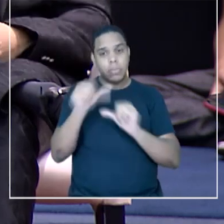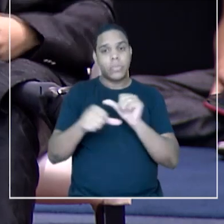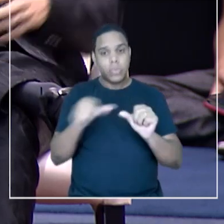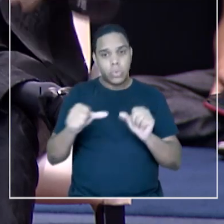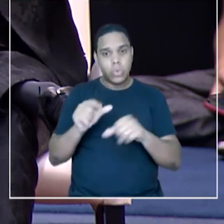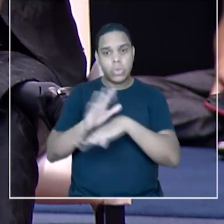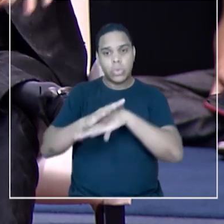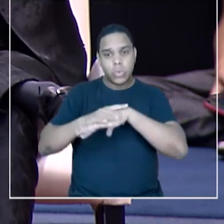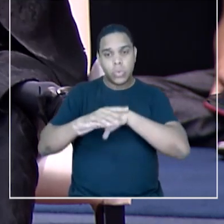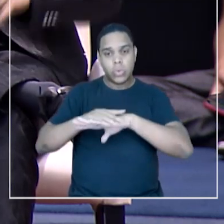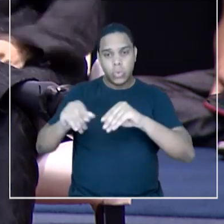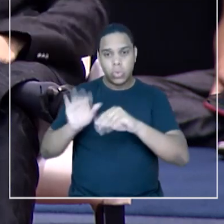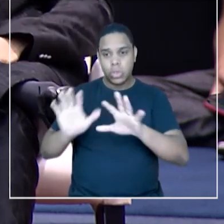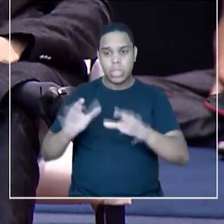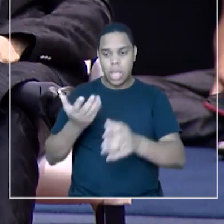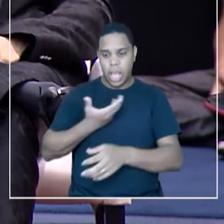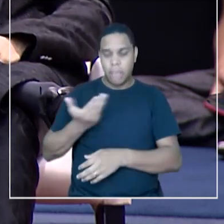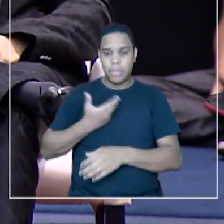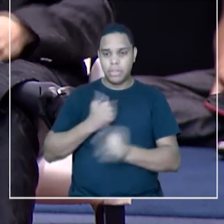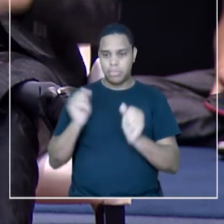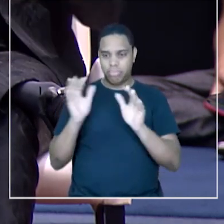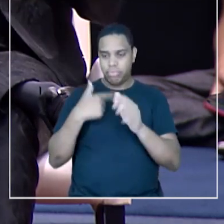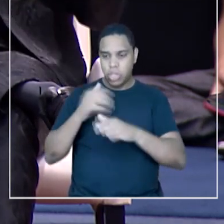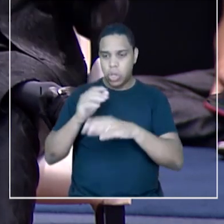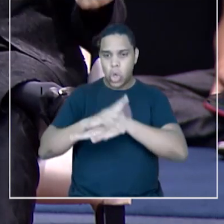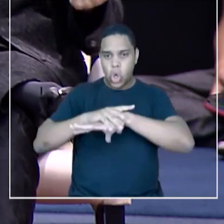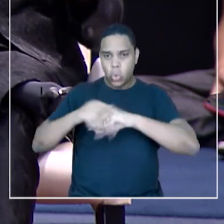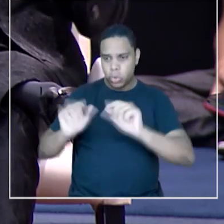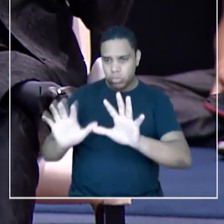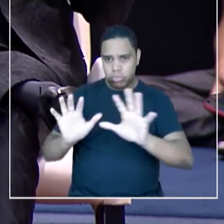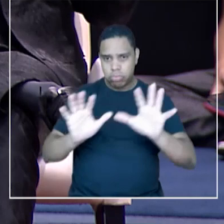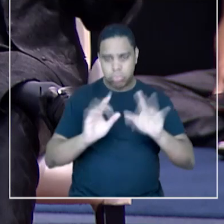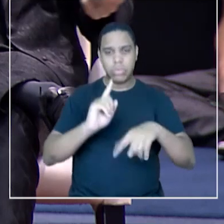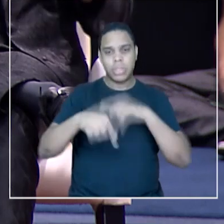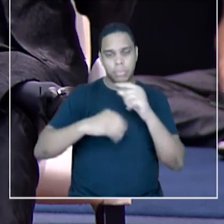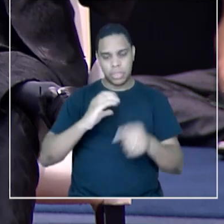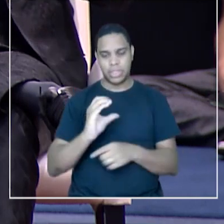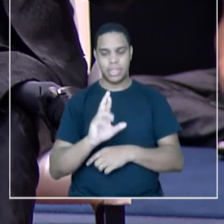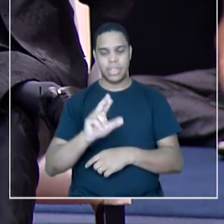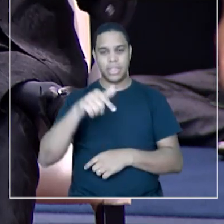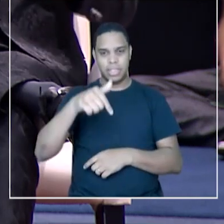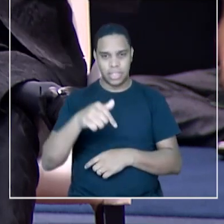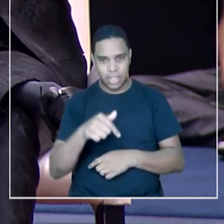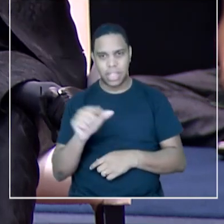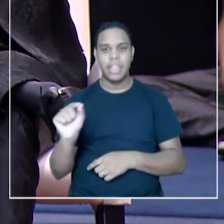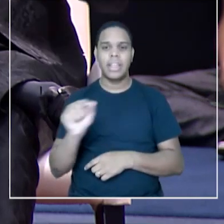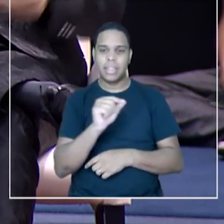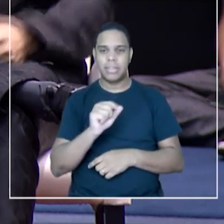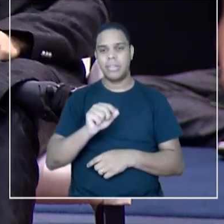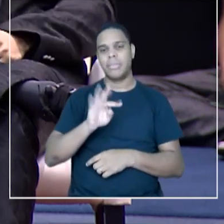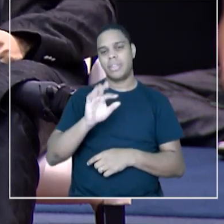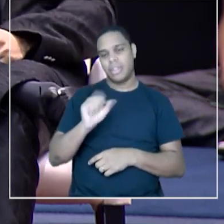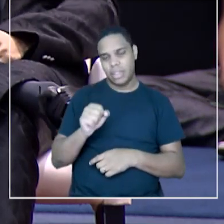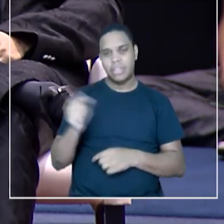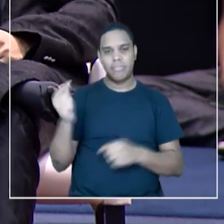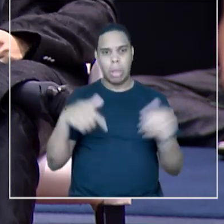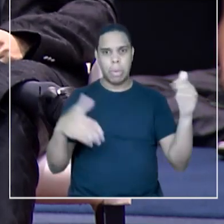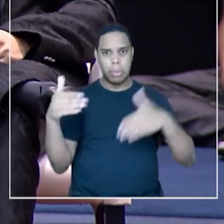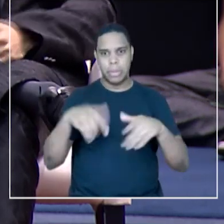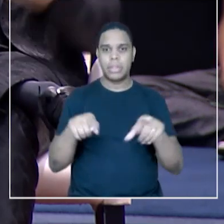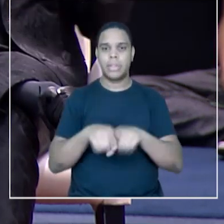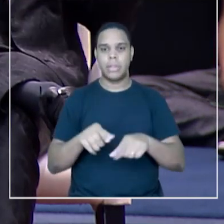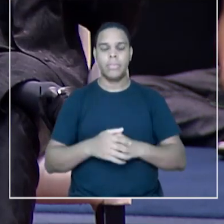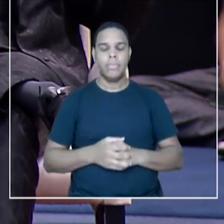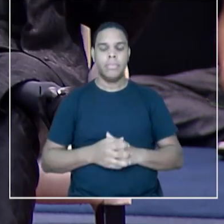jogo ali, que você podia curar seus amigos. E aí depois entrou Cristiano Ronaldo, Justin Bieber, BTS, uma galera. E